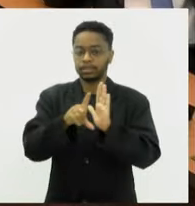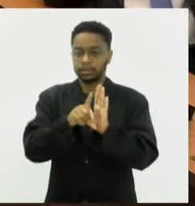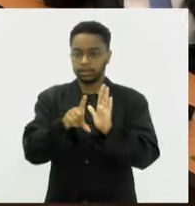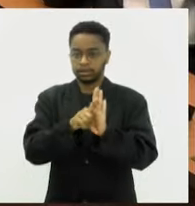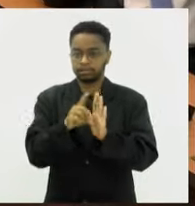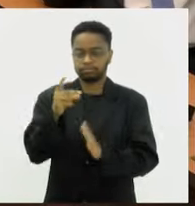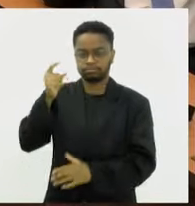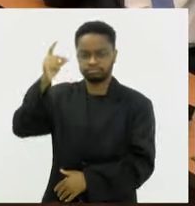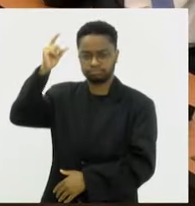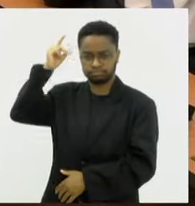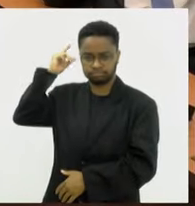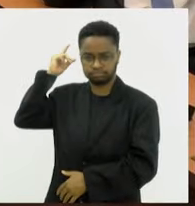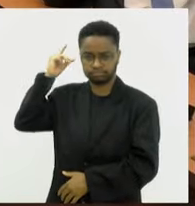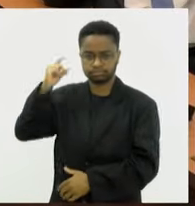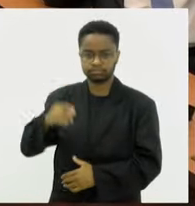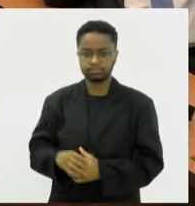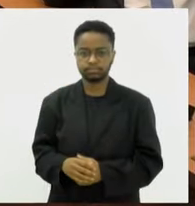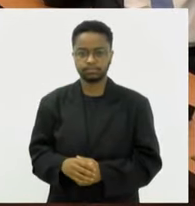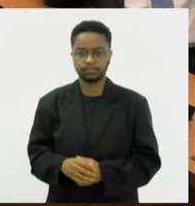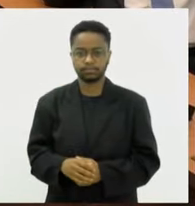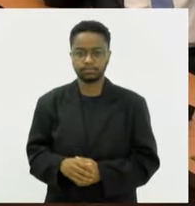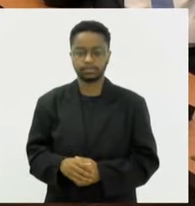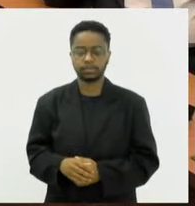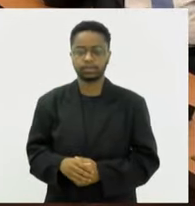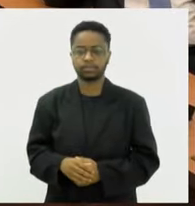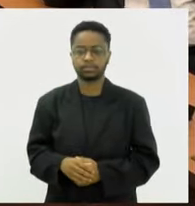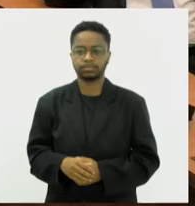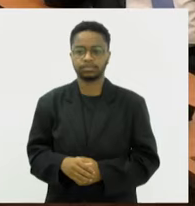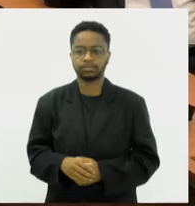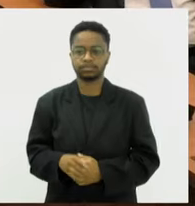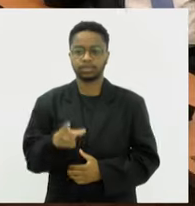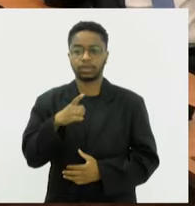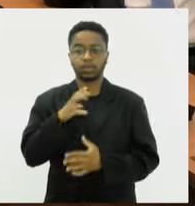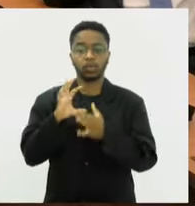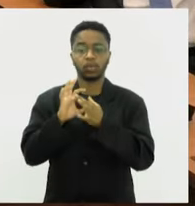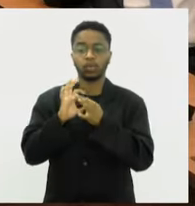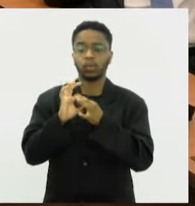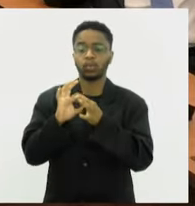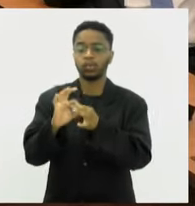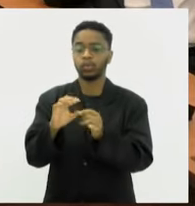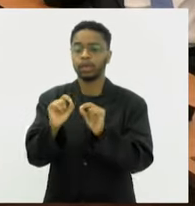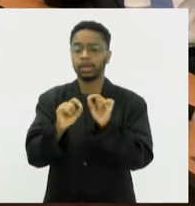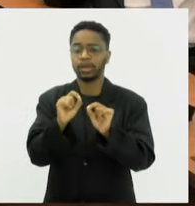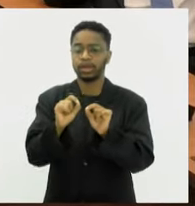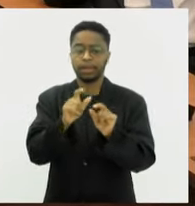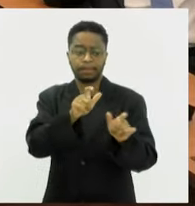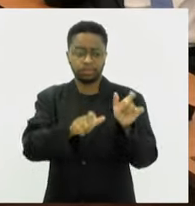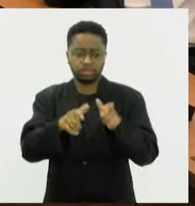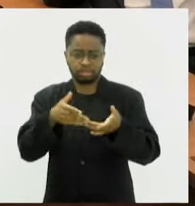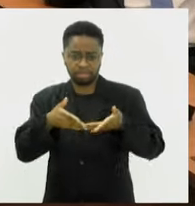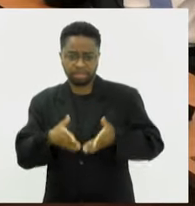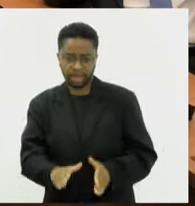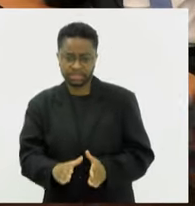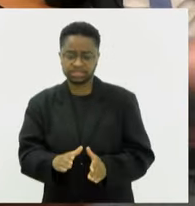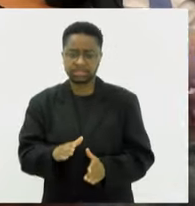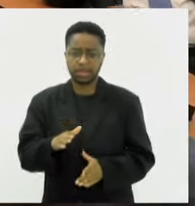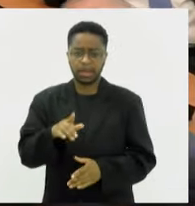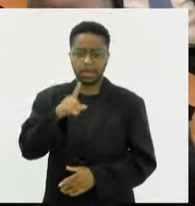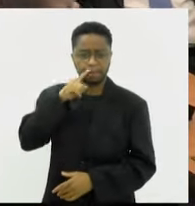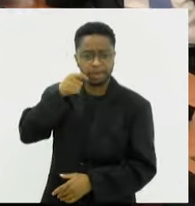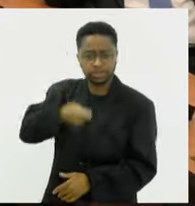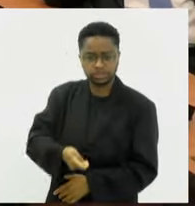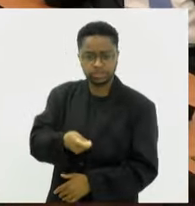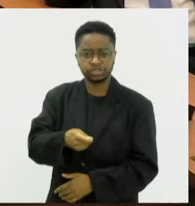eu fiz essa lei lá atrás, dentro daquela concepção que ninguém nasce machista, racista, homofóbico, as pessoas